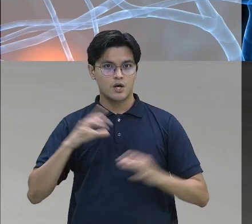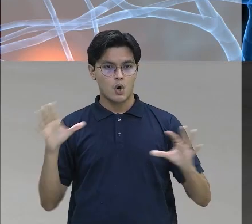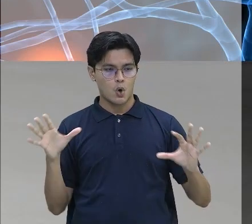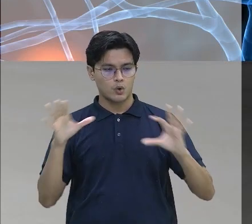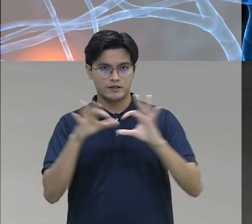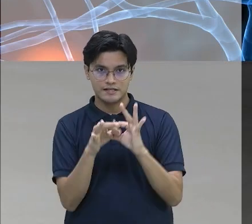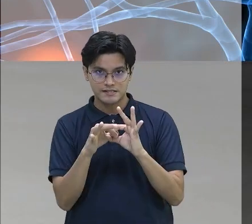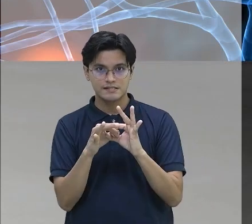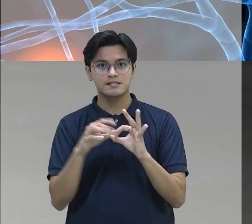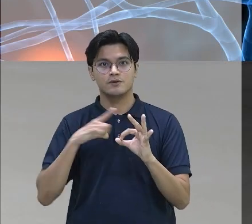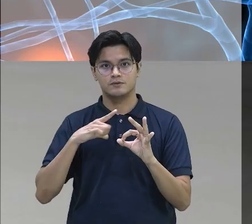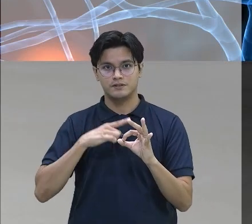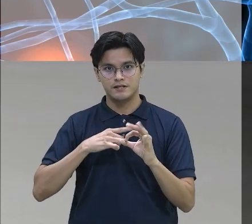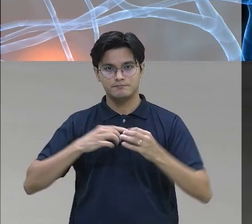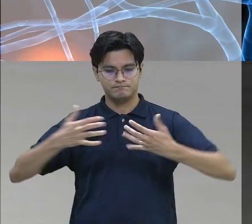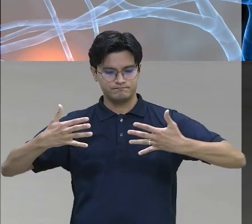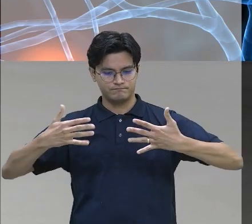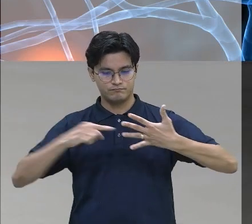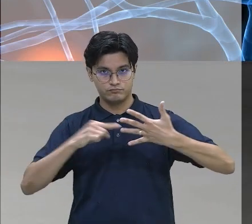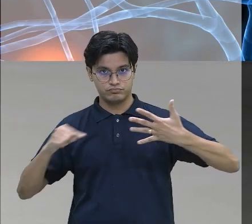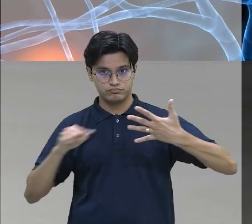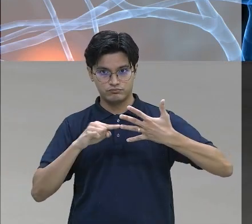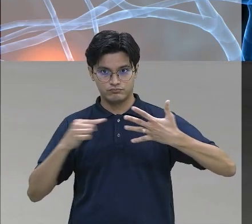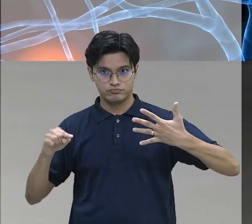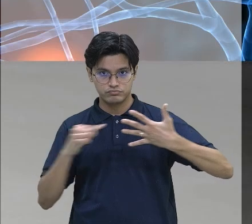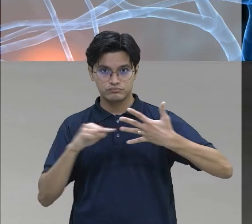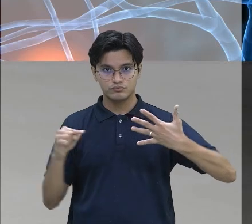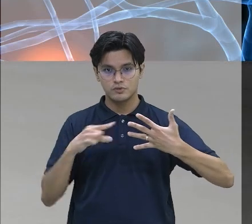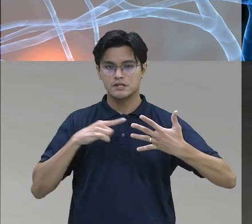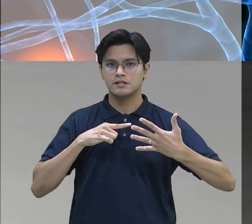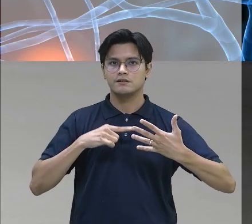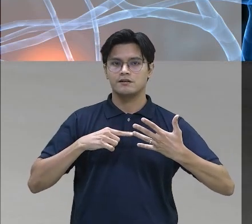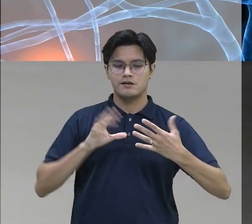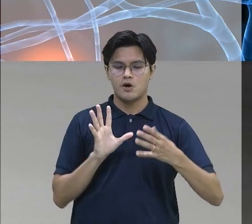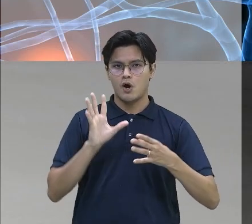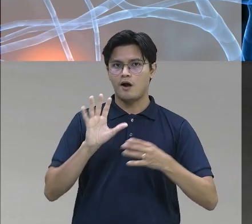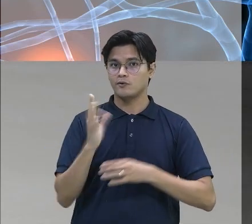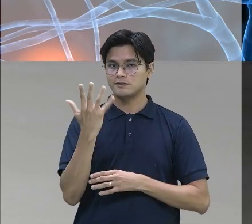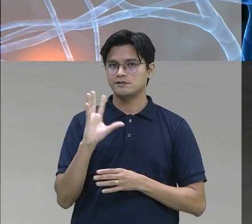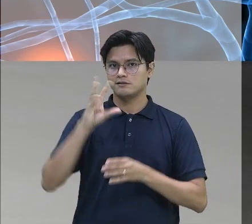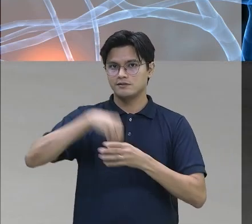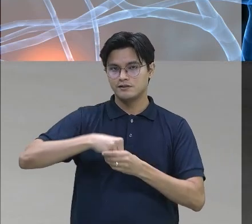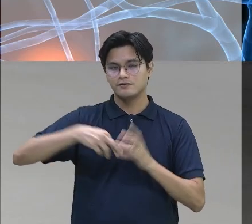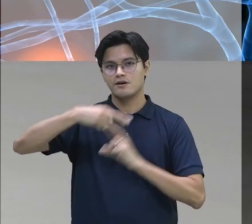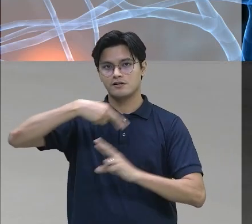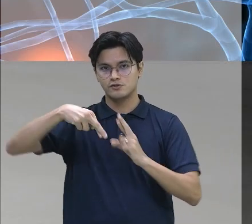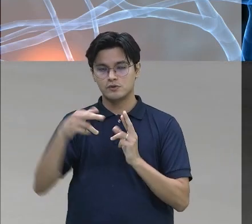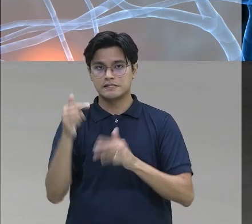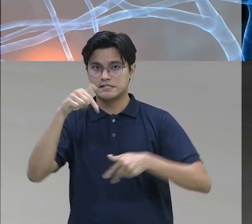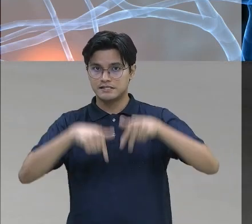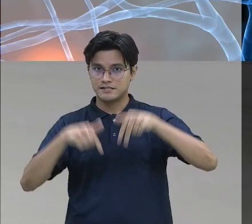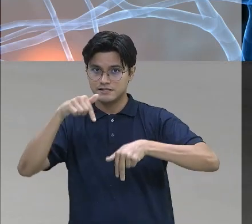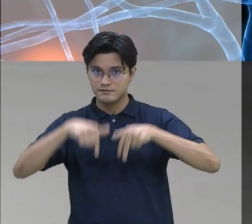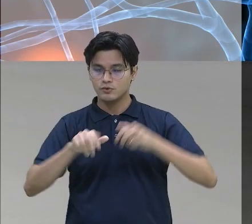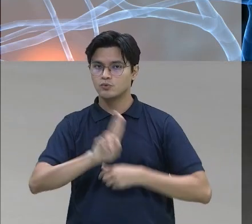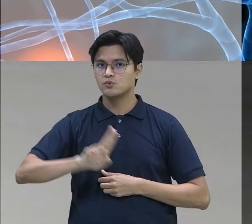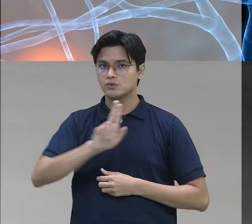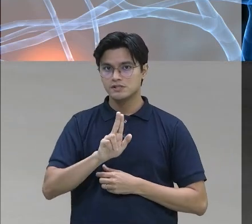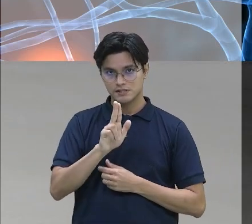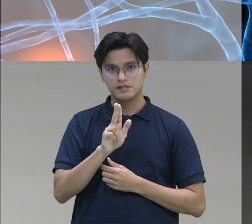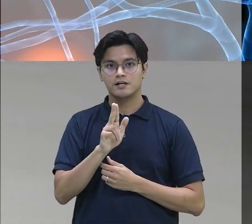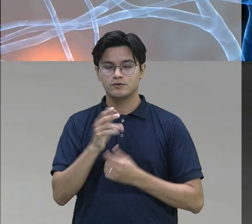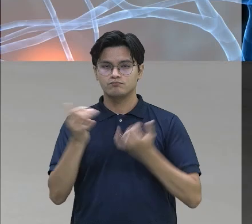uma reação química entre uma célula e outra, passando essas informações em forma de energia